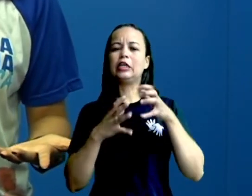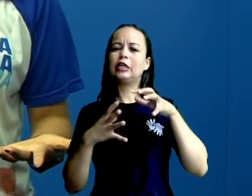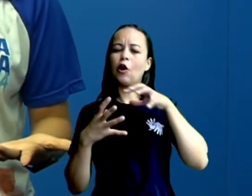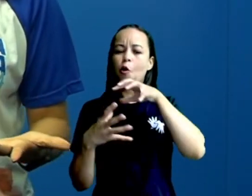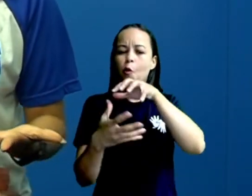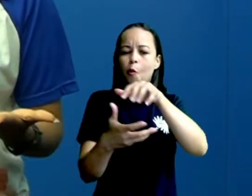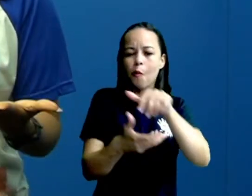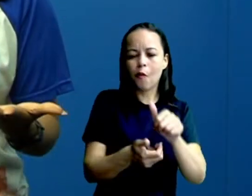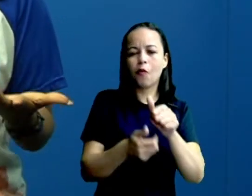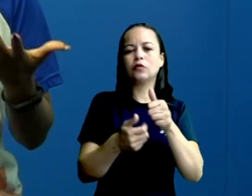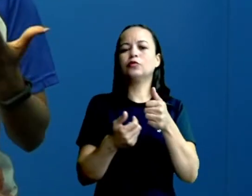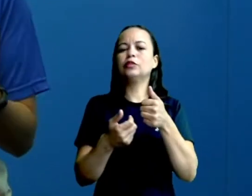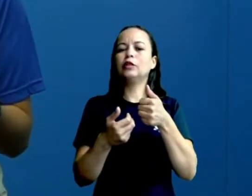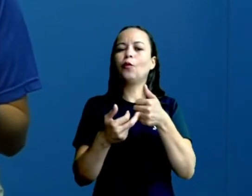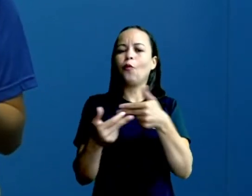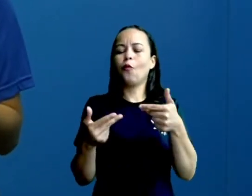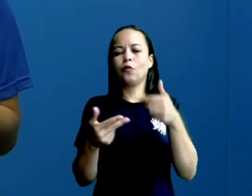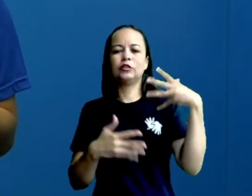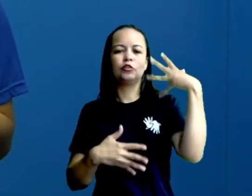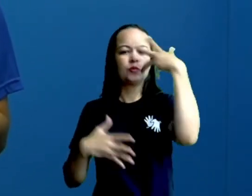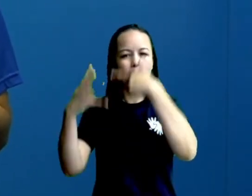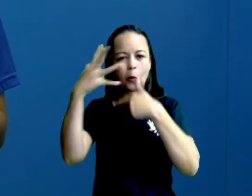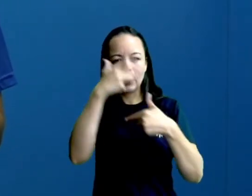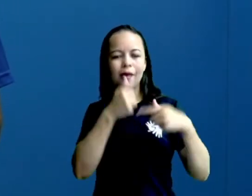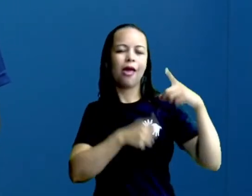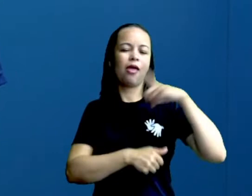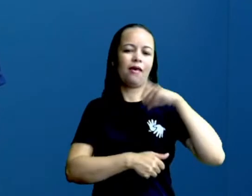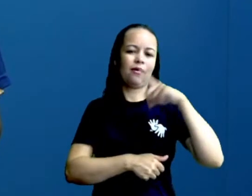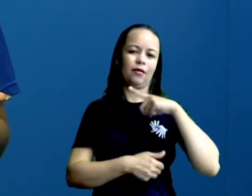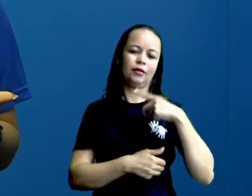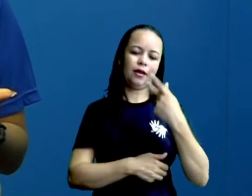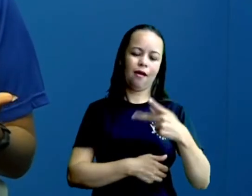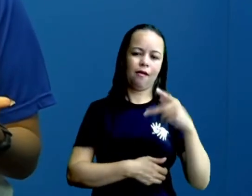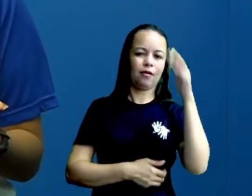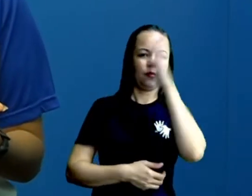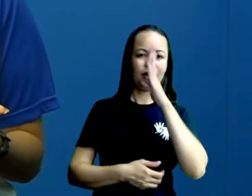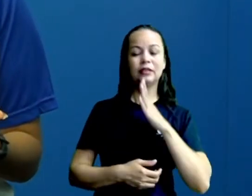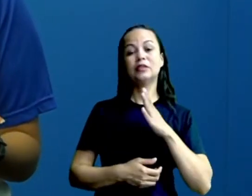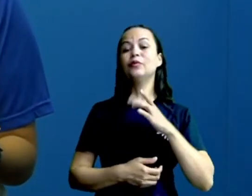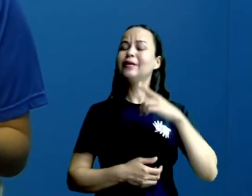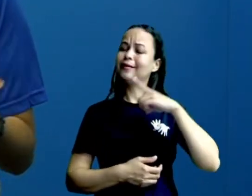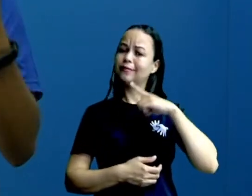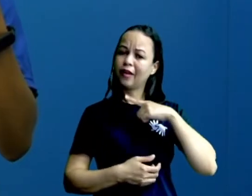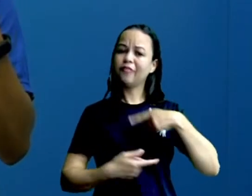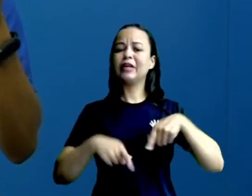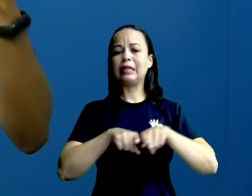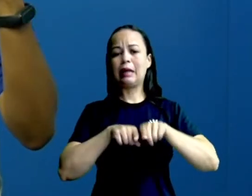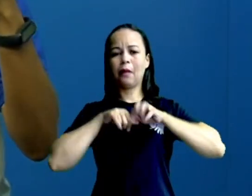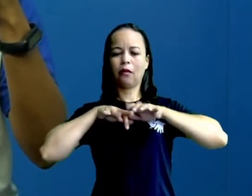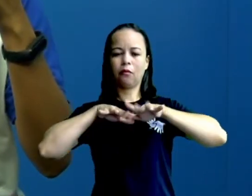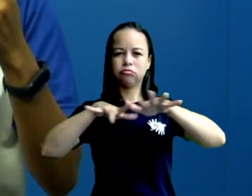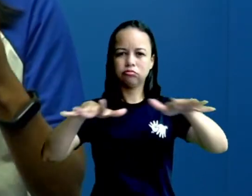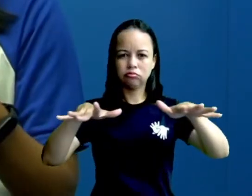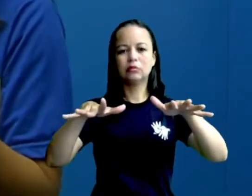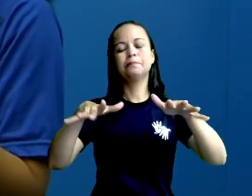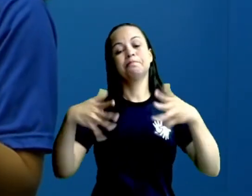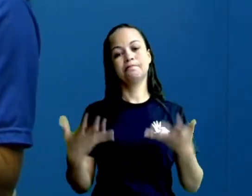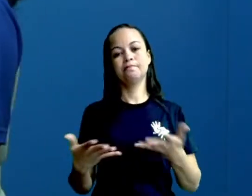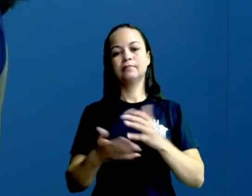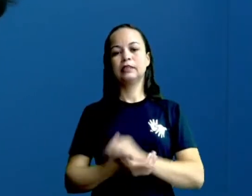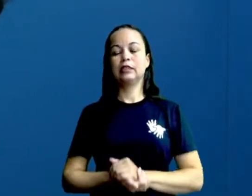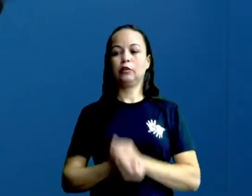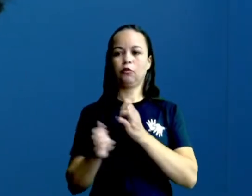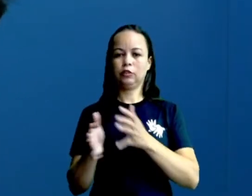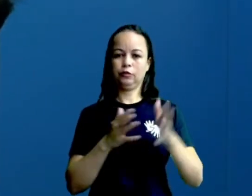mundo de coisas bonitas que a gente tem no nosso Brasil e que houve muita exploração também. Então, vamos lá, continuando a nossa